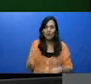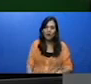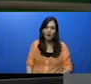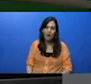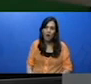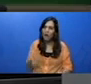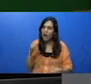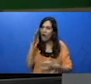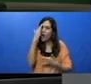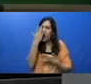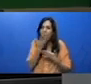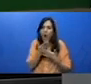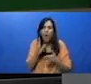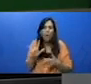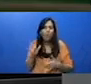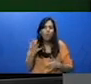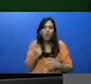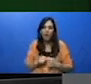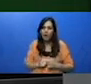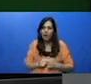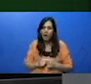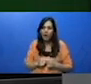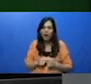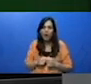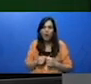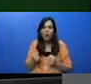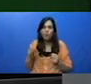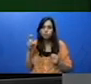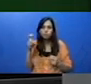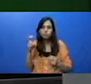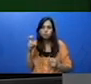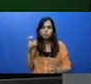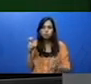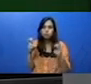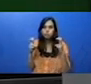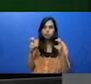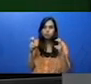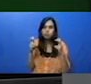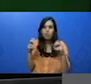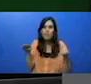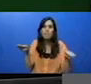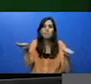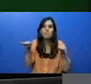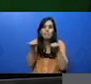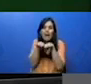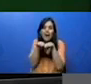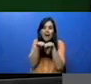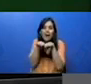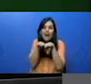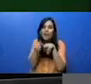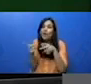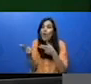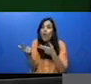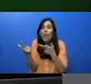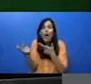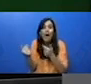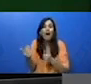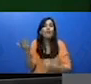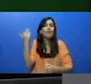também. O que aconteceu? O jogo terminará empatado. Acredita que o jogo ficou igualzinho da